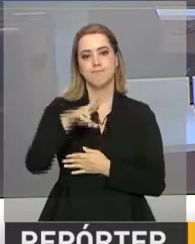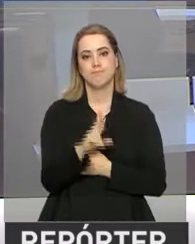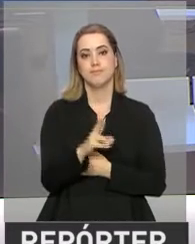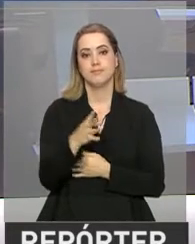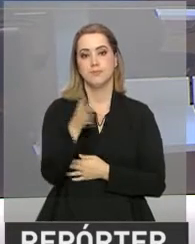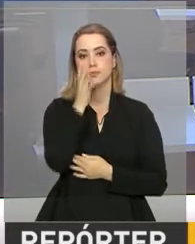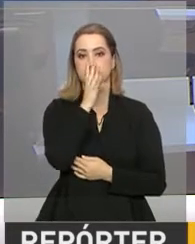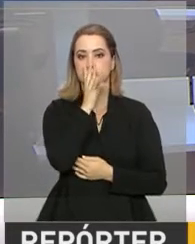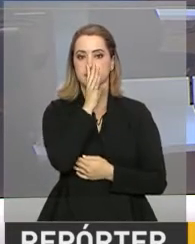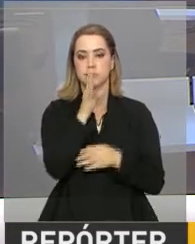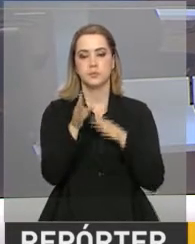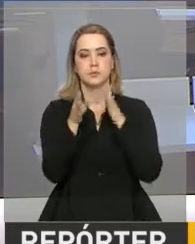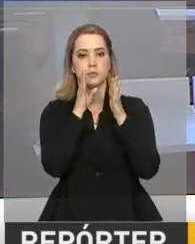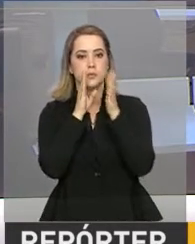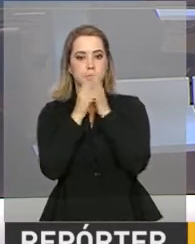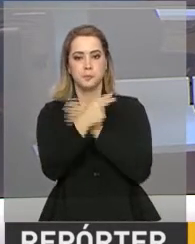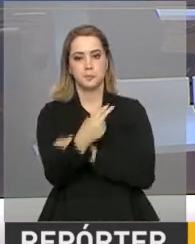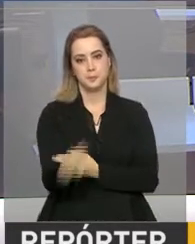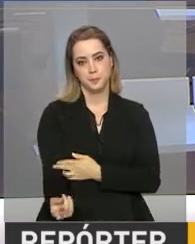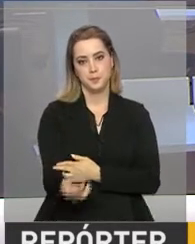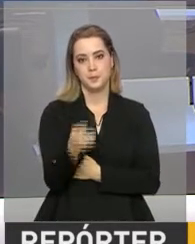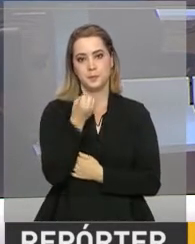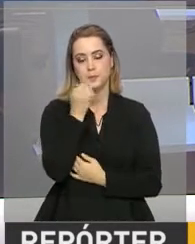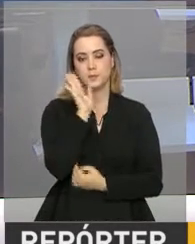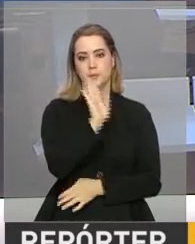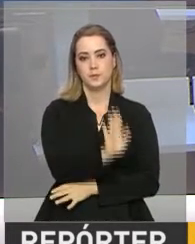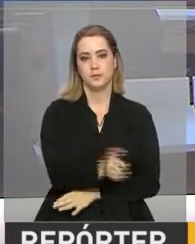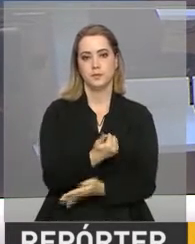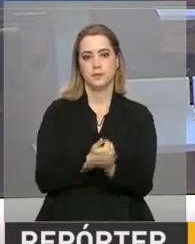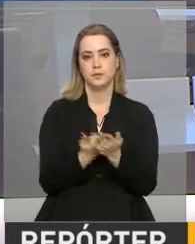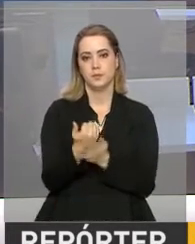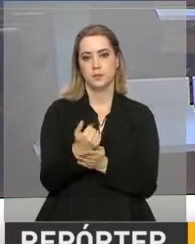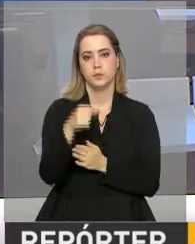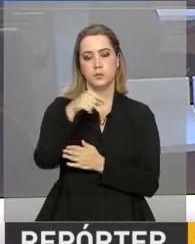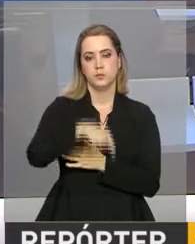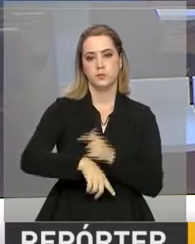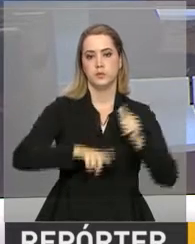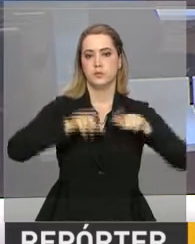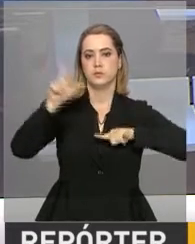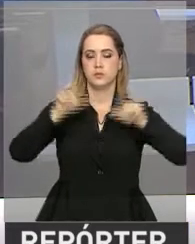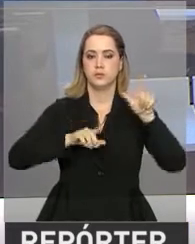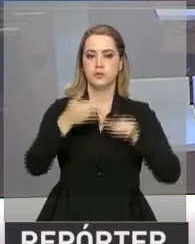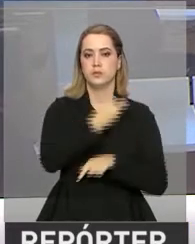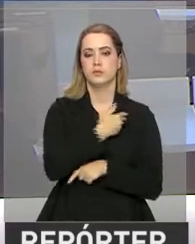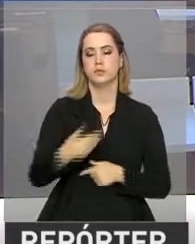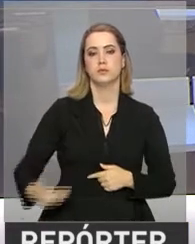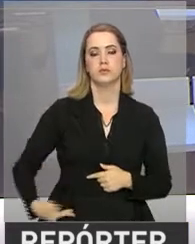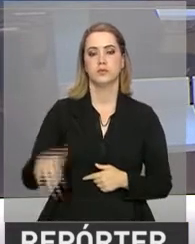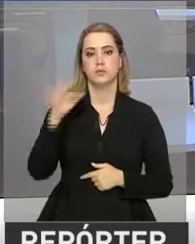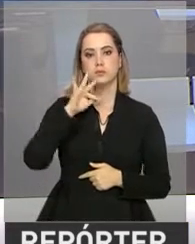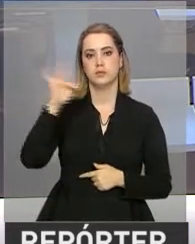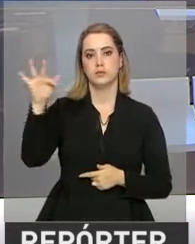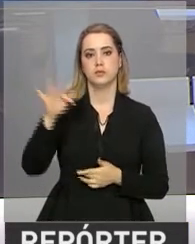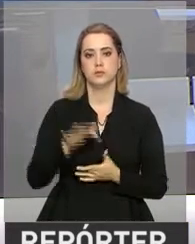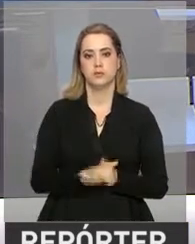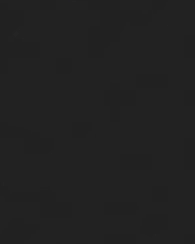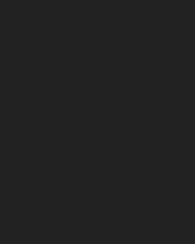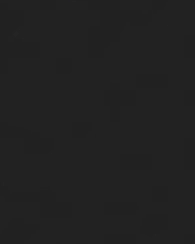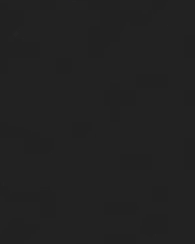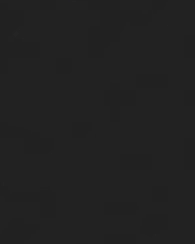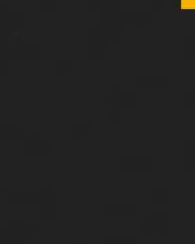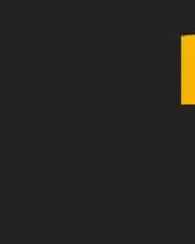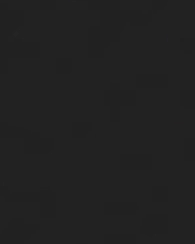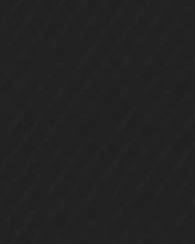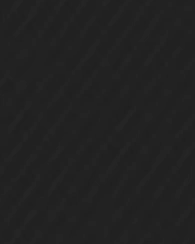NBR. Acompanhe também as novidades em nossas redes sociais. Uma boa tarde para você e continue com a gente aqui na NBR, a TV do Governo Federal.